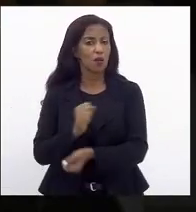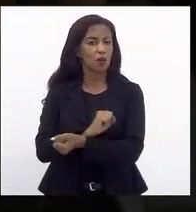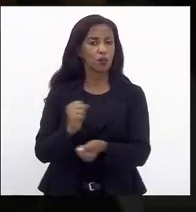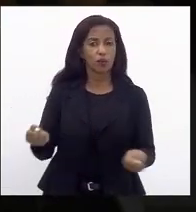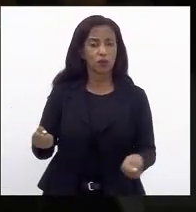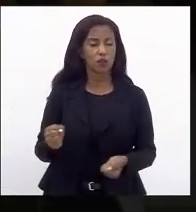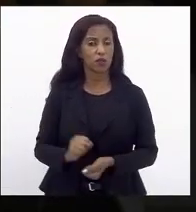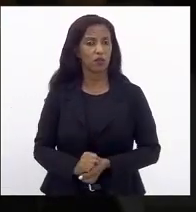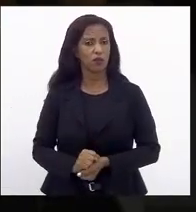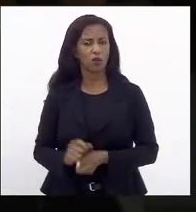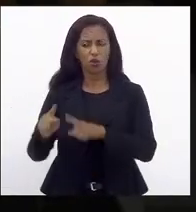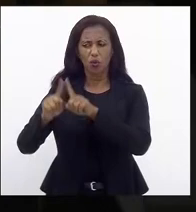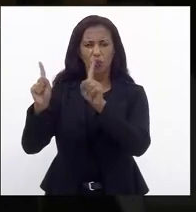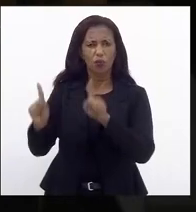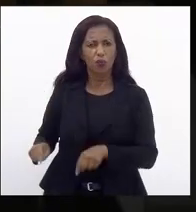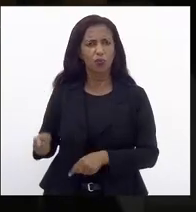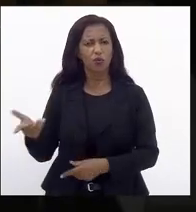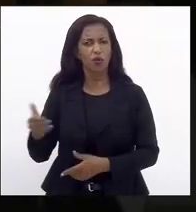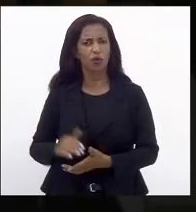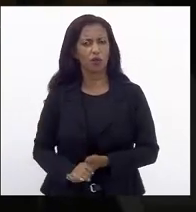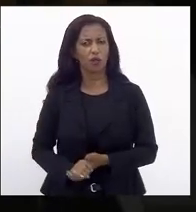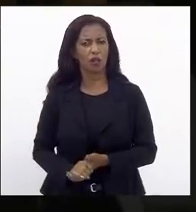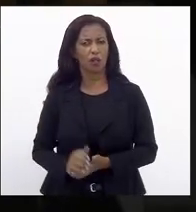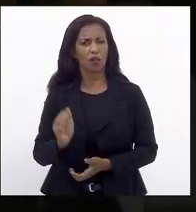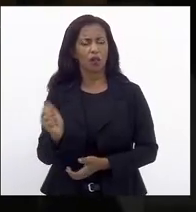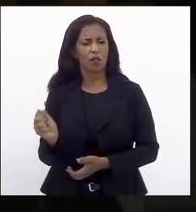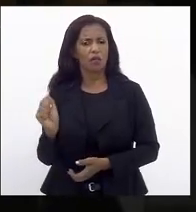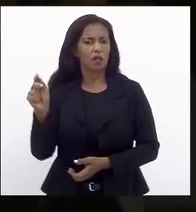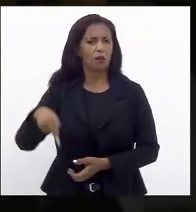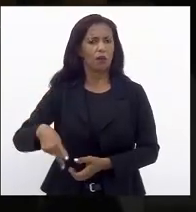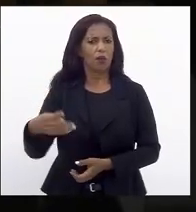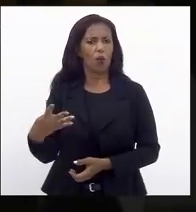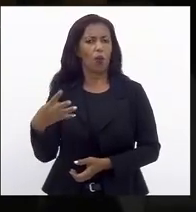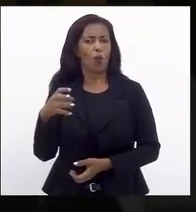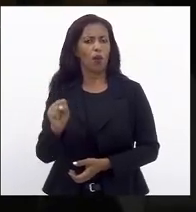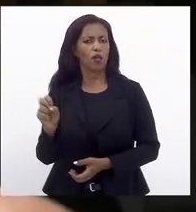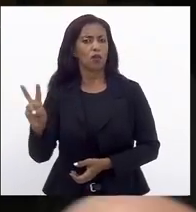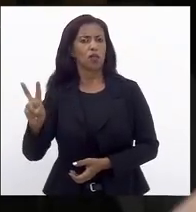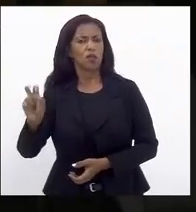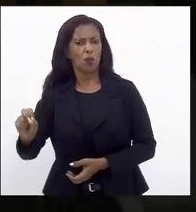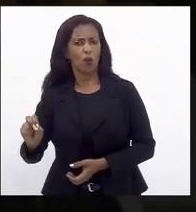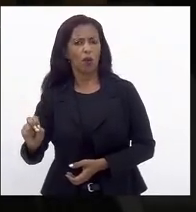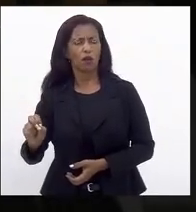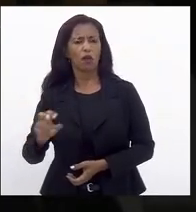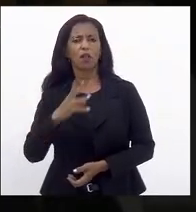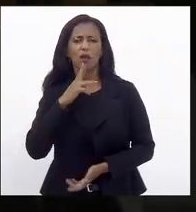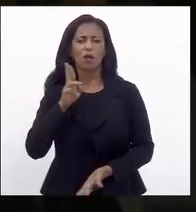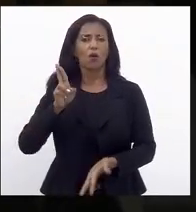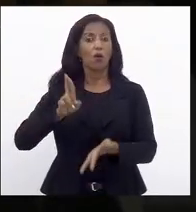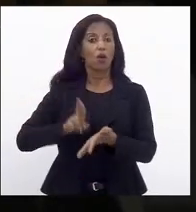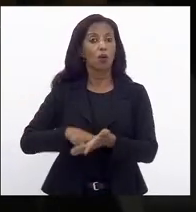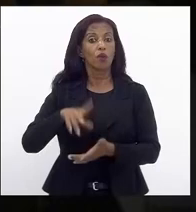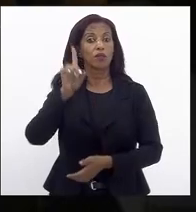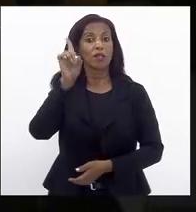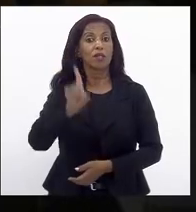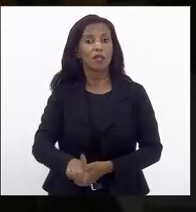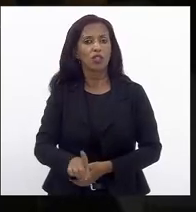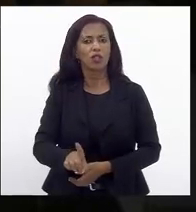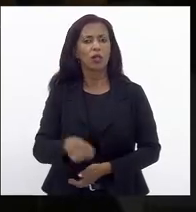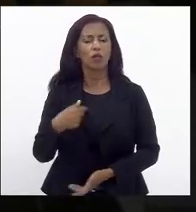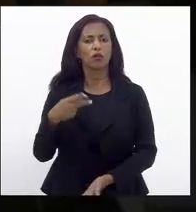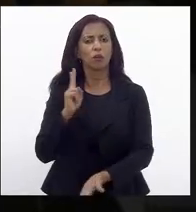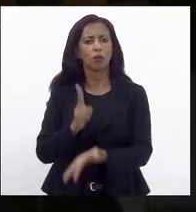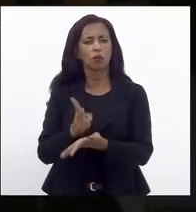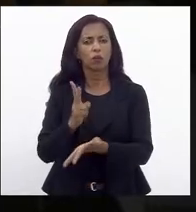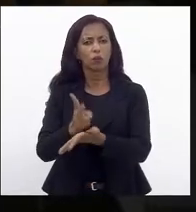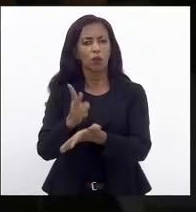possível que um ser Victor Se apresente com 48 e 50 reconheço Quem tem direito adquirido estamos